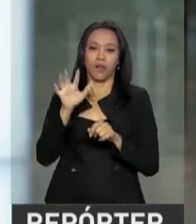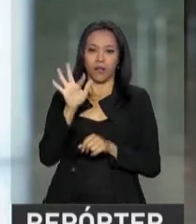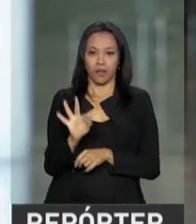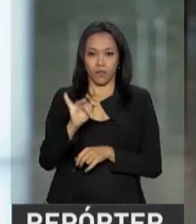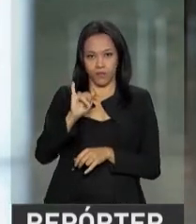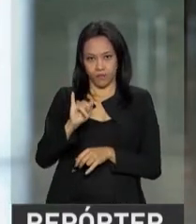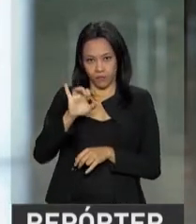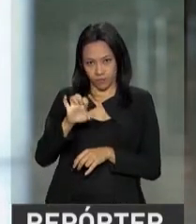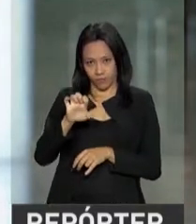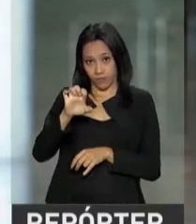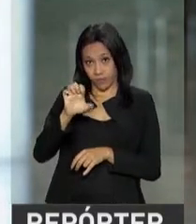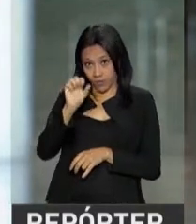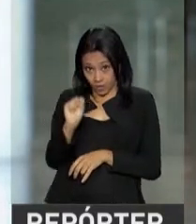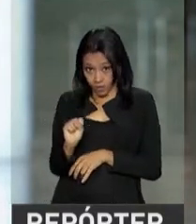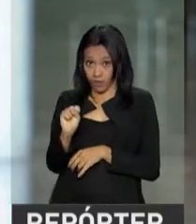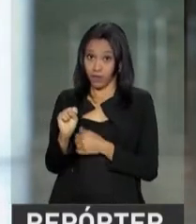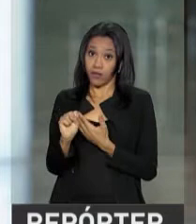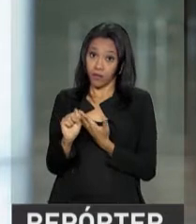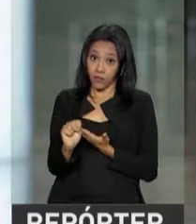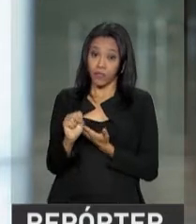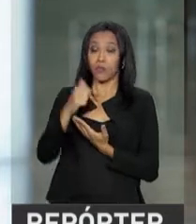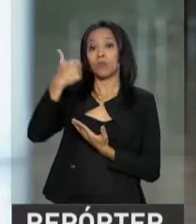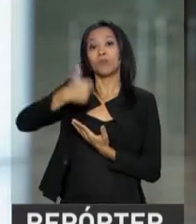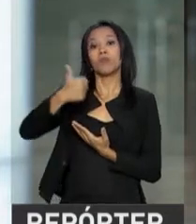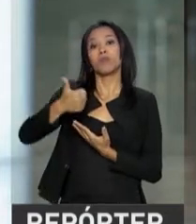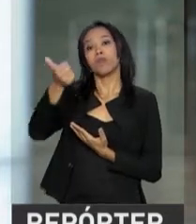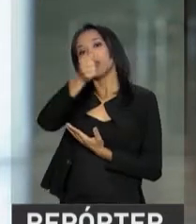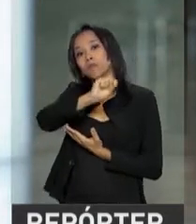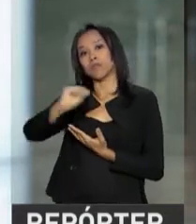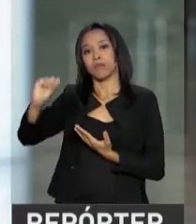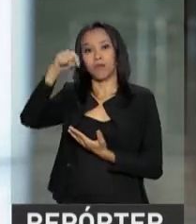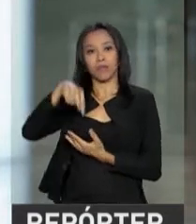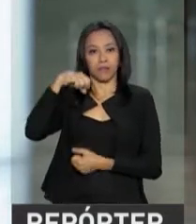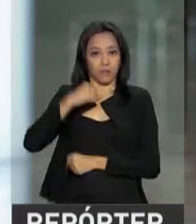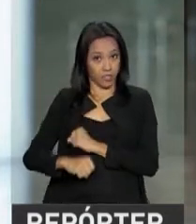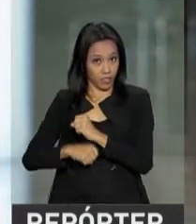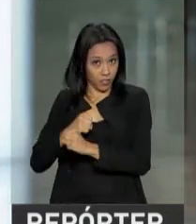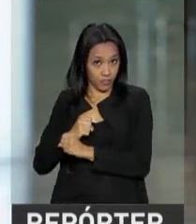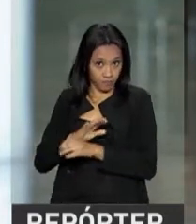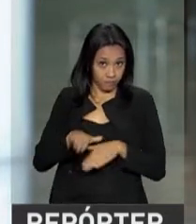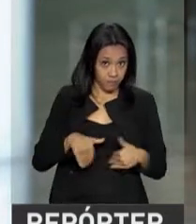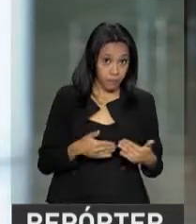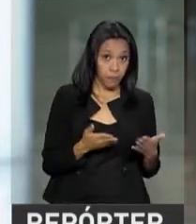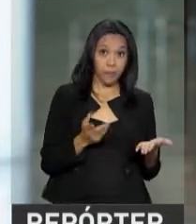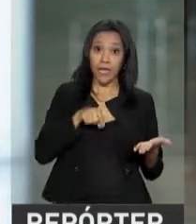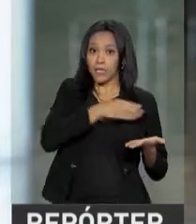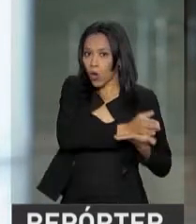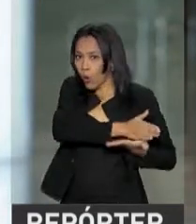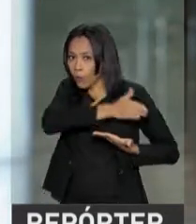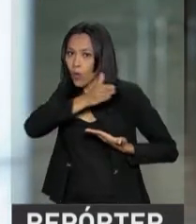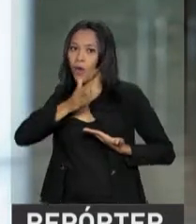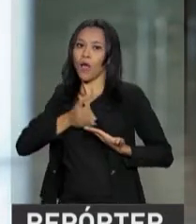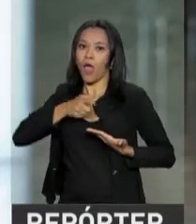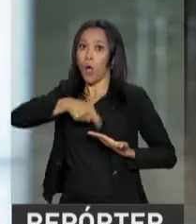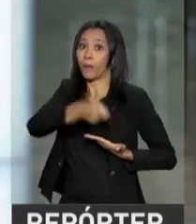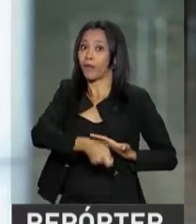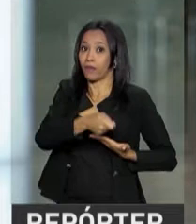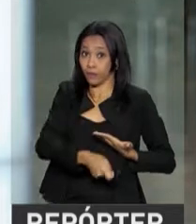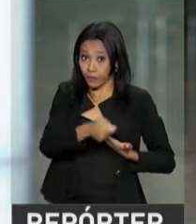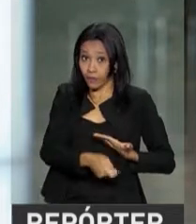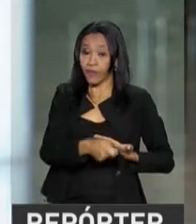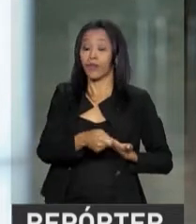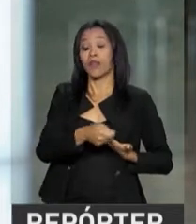Financiamento Estudantil firmados no primeiro semestre deste ano. Essa prorrogação é obrigatória e deve ser